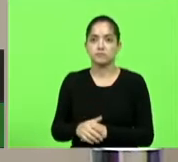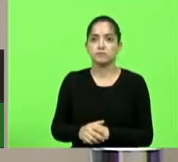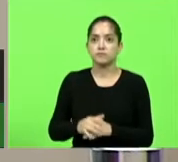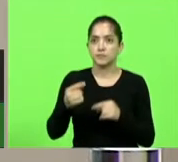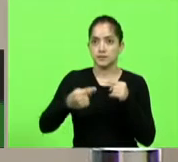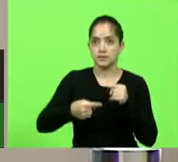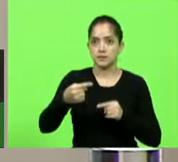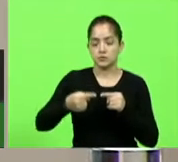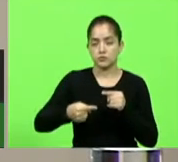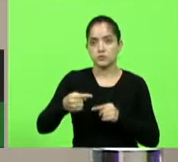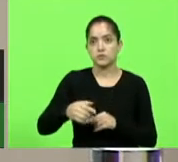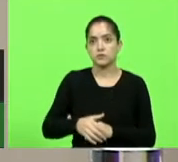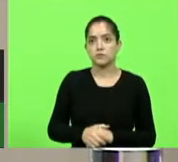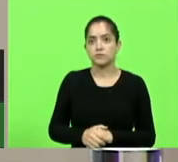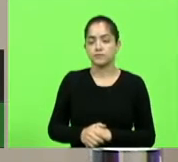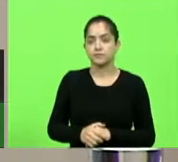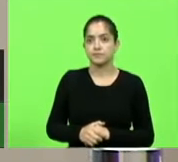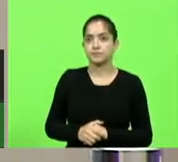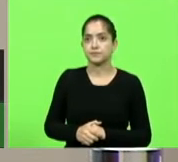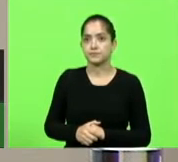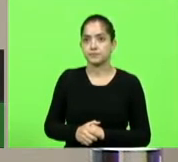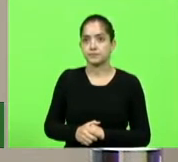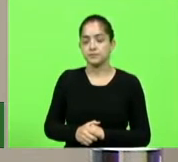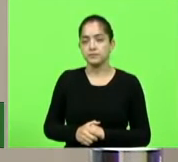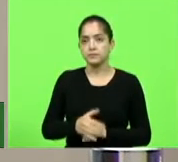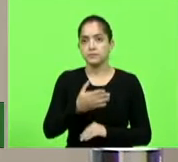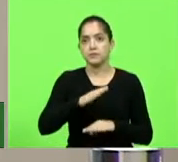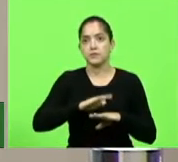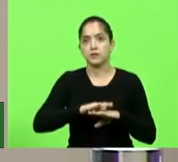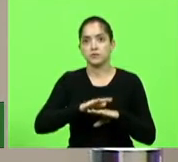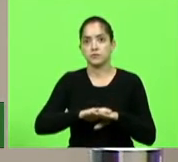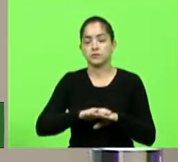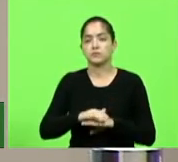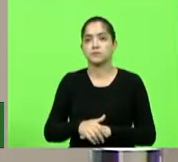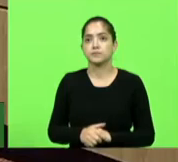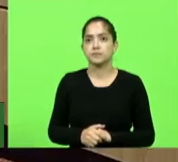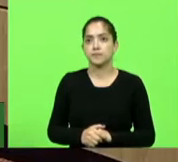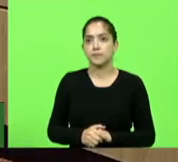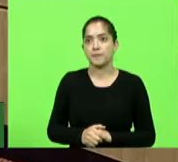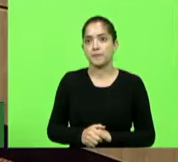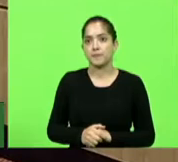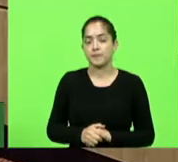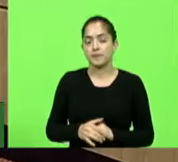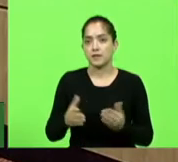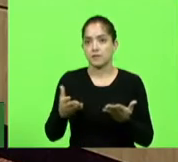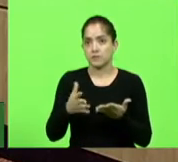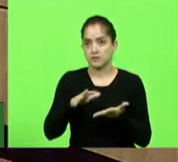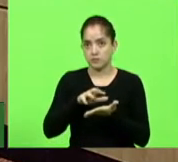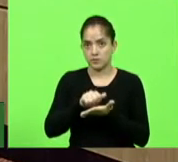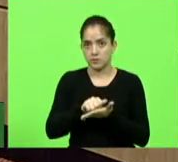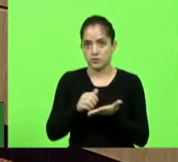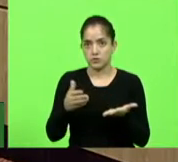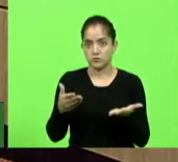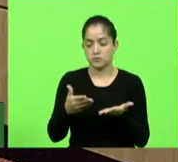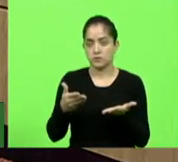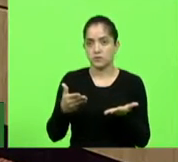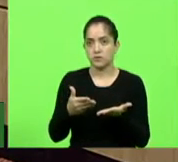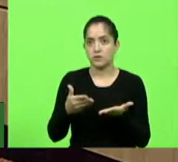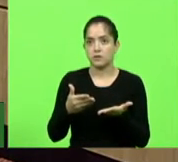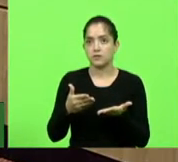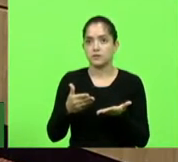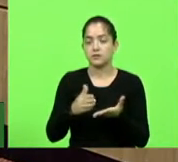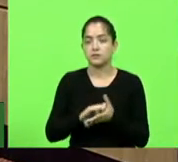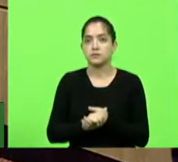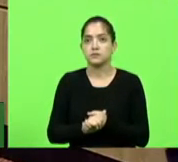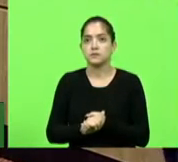discussão. Presidente, pela ordem. A palavra ao autor, deputado Jerry Comper. Fazer um registro do